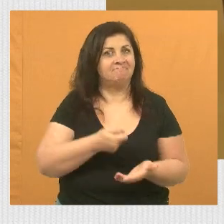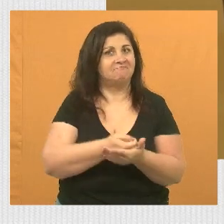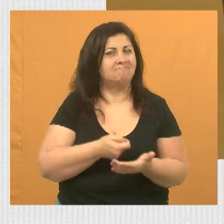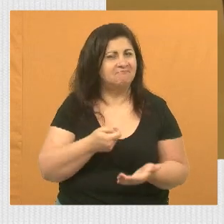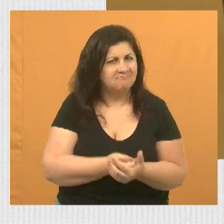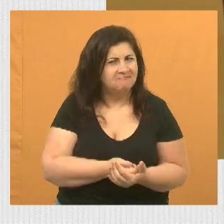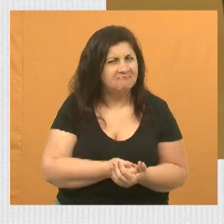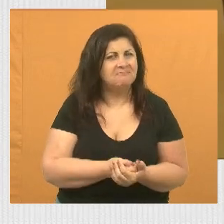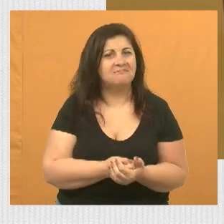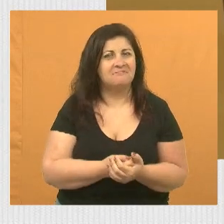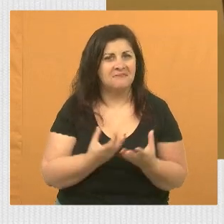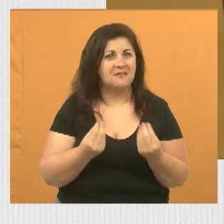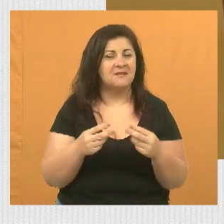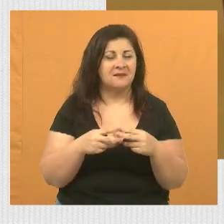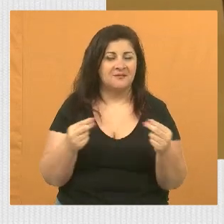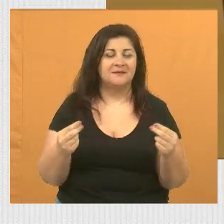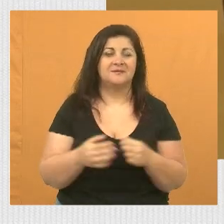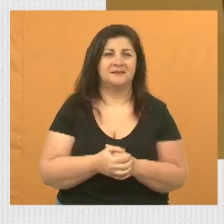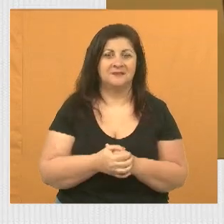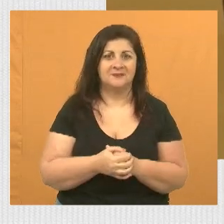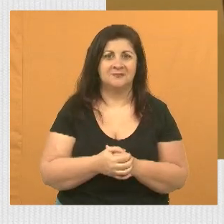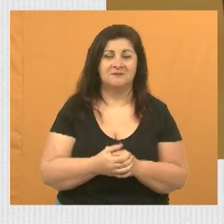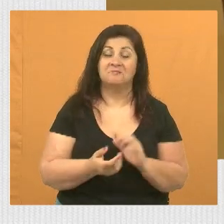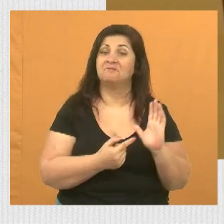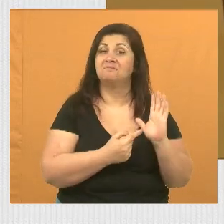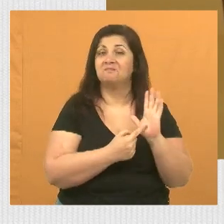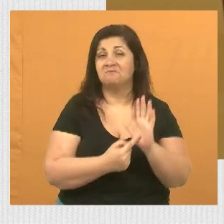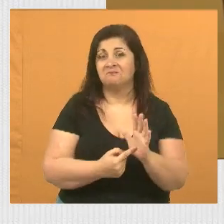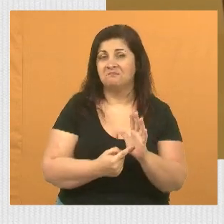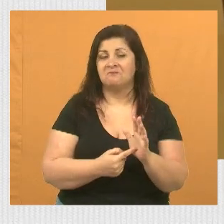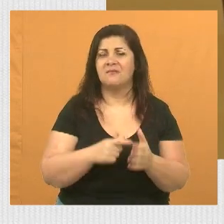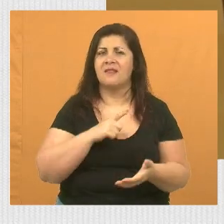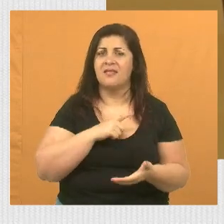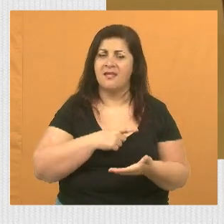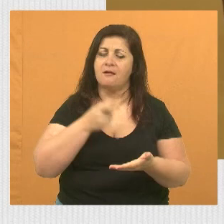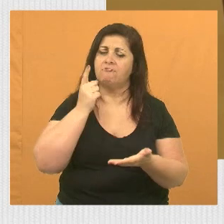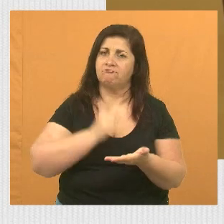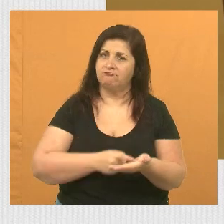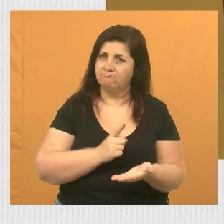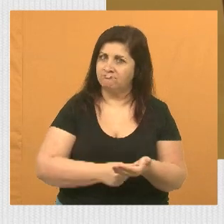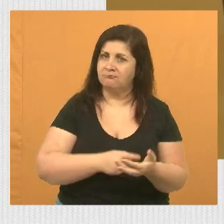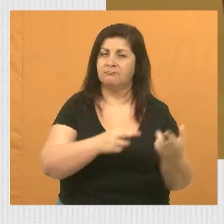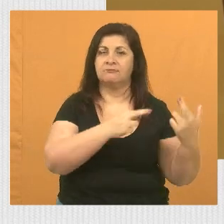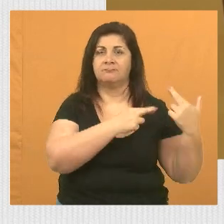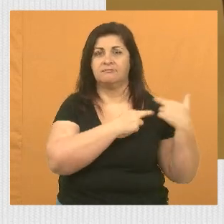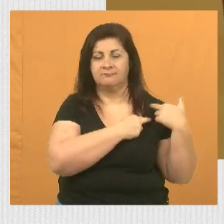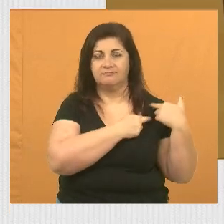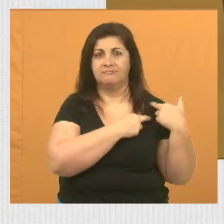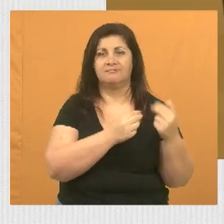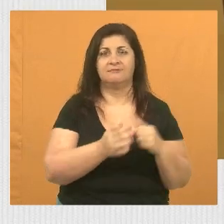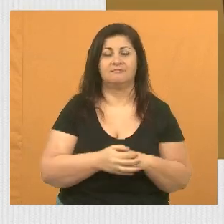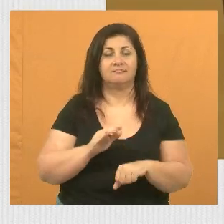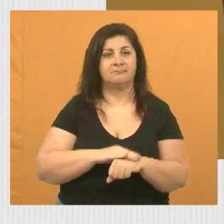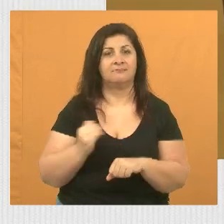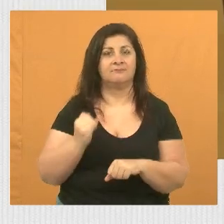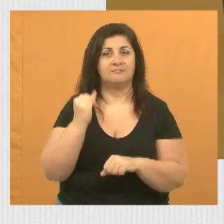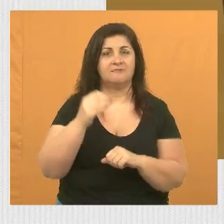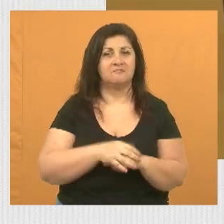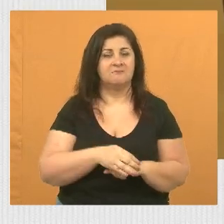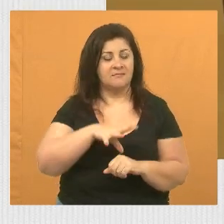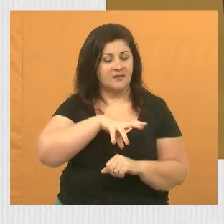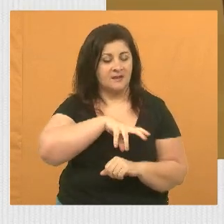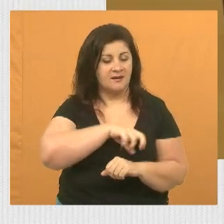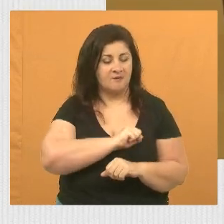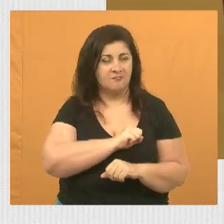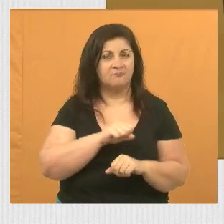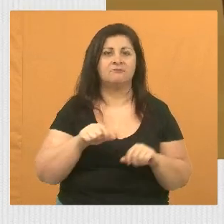pé, cobrando muitas coisas nossas, mas isso demonstra o seu compromisso, a sua responsabilidade e principalmente o seu amor